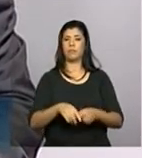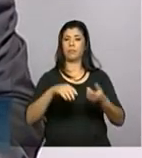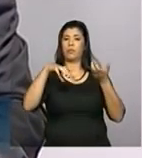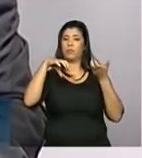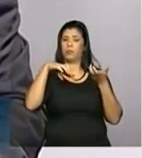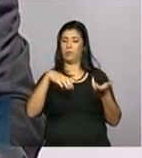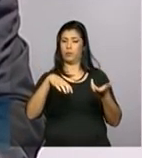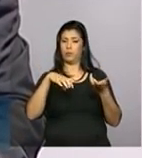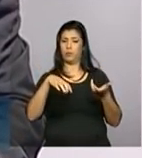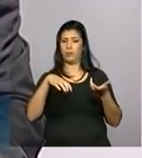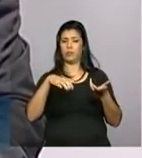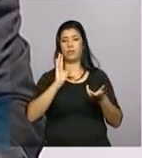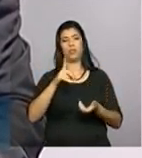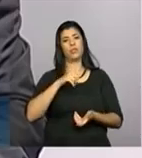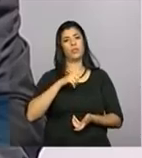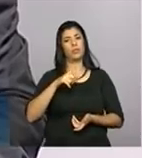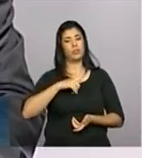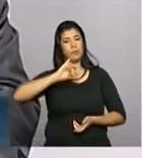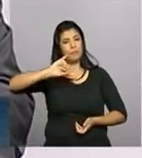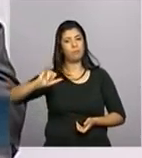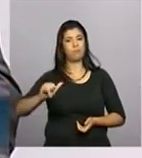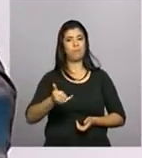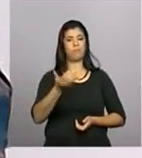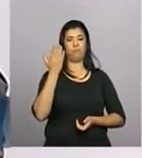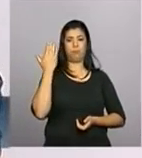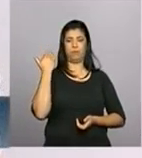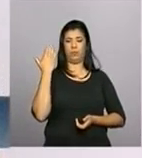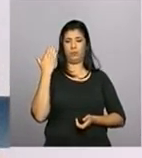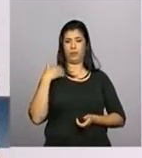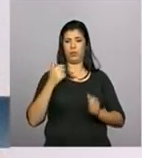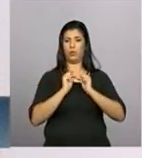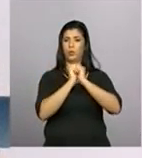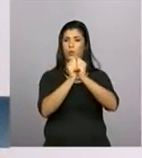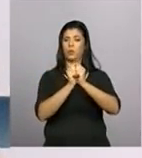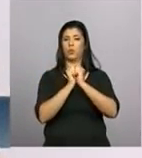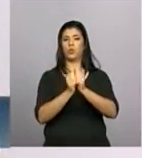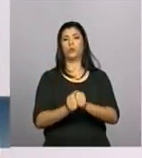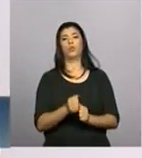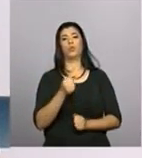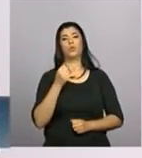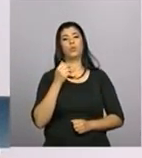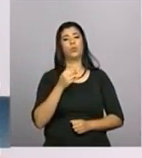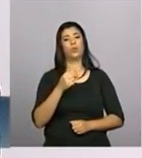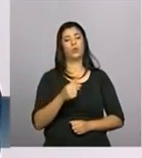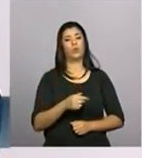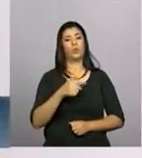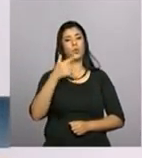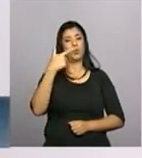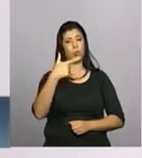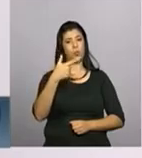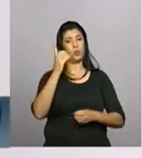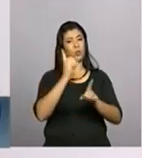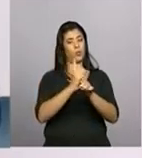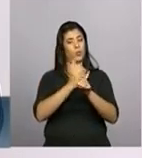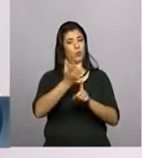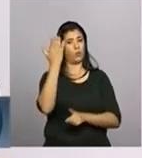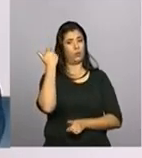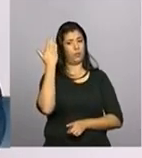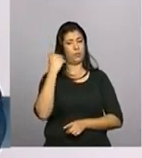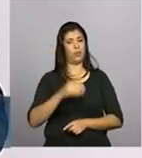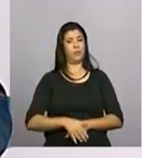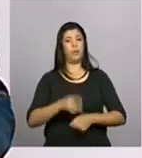Nacional, a quem tive a oportunidade de estar lá por duas vezes para